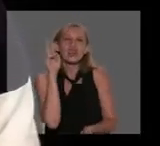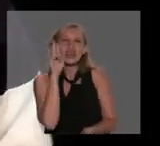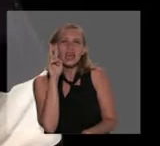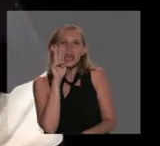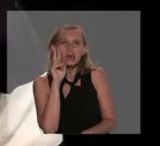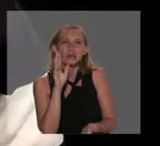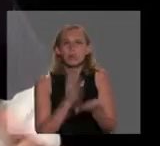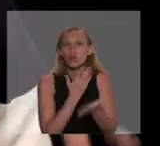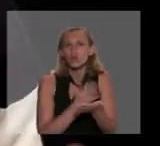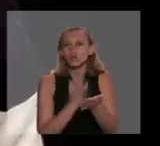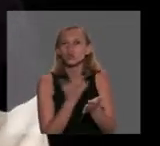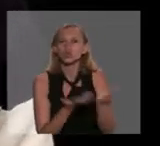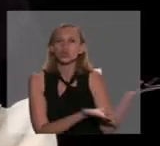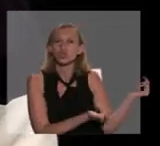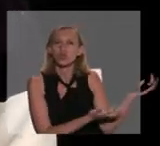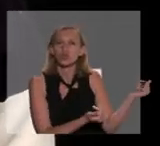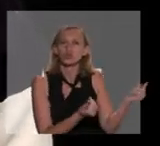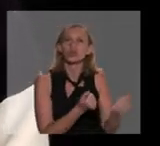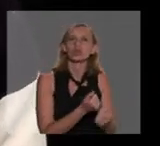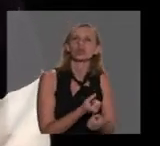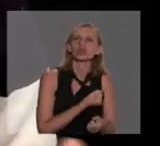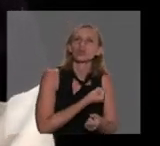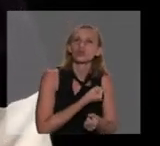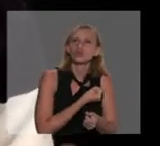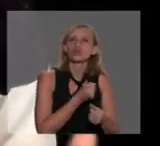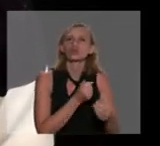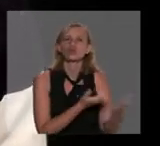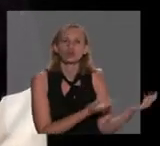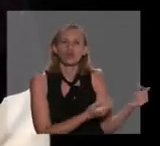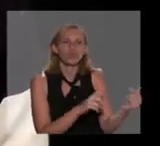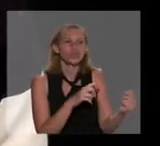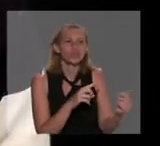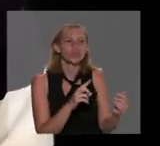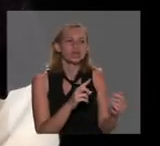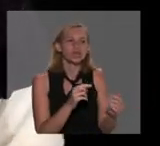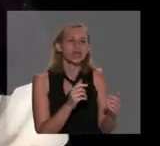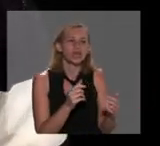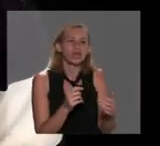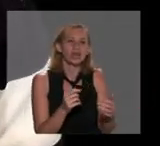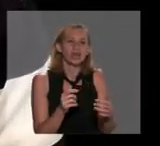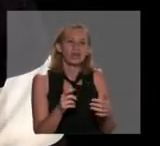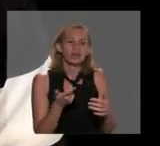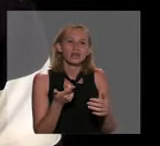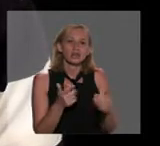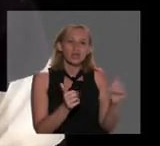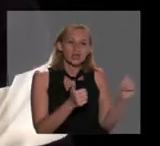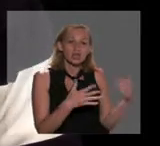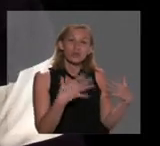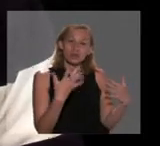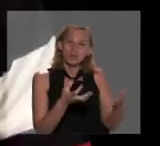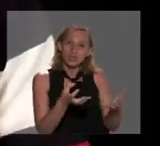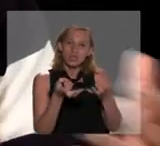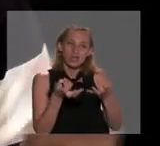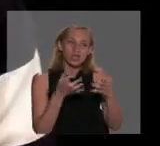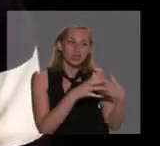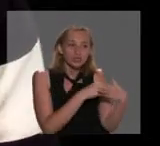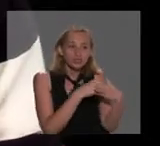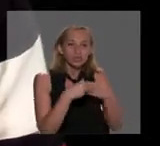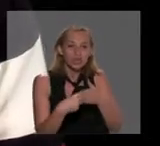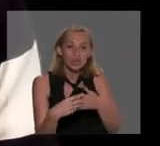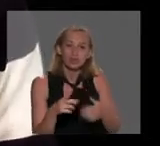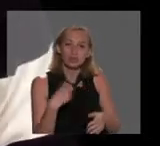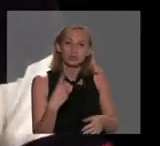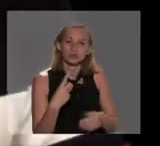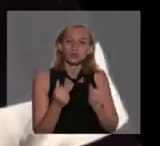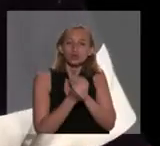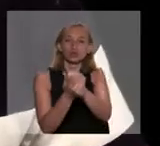dia a dia que lembra para alguns jovens, e a maioria desses jovens que a gente ainda está tentando trazer para o nosso